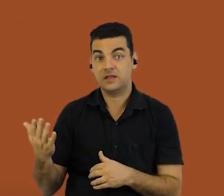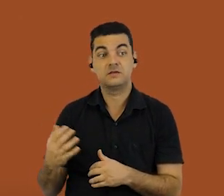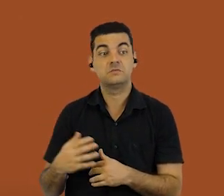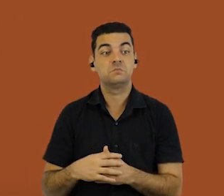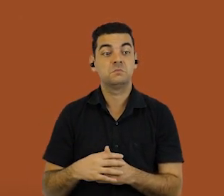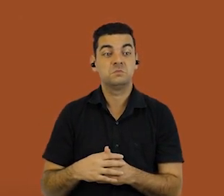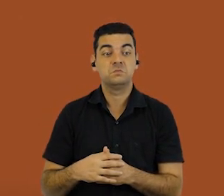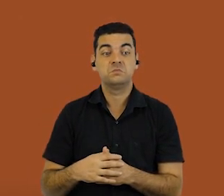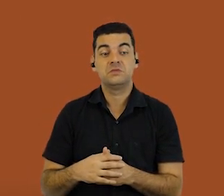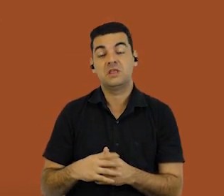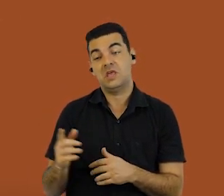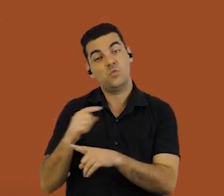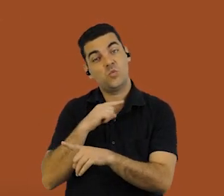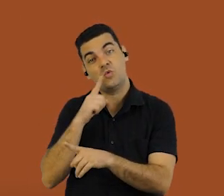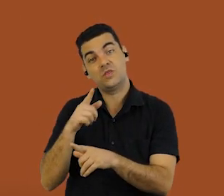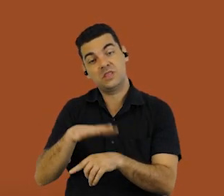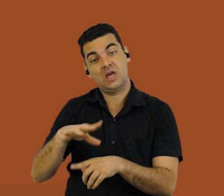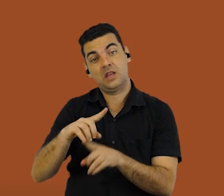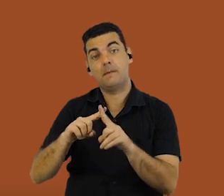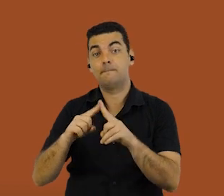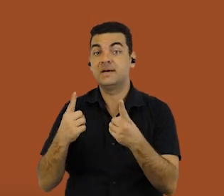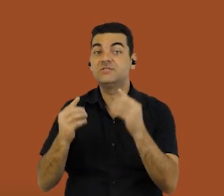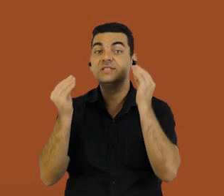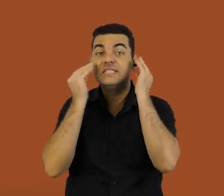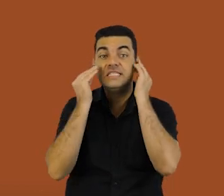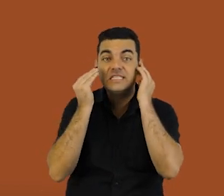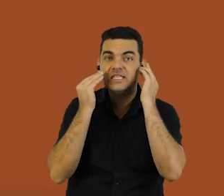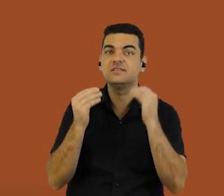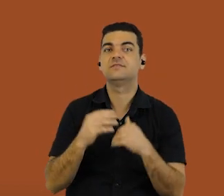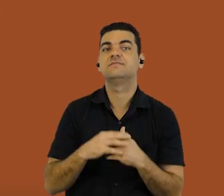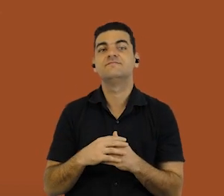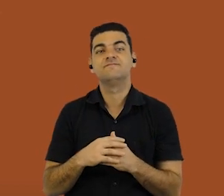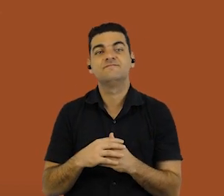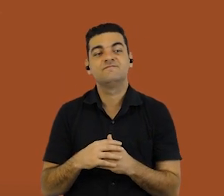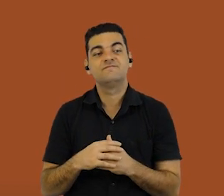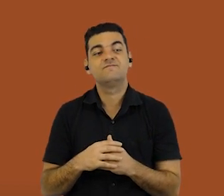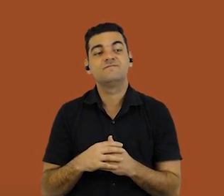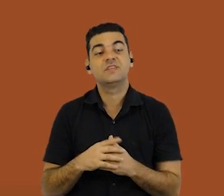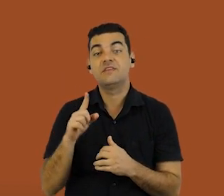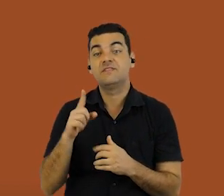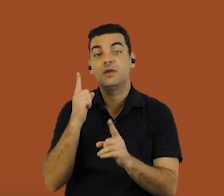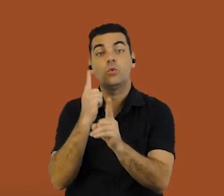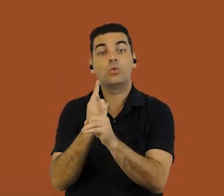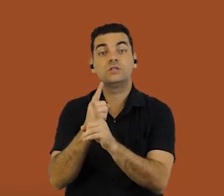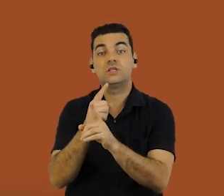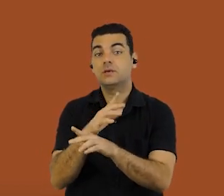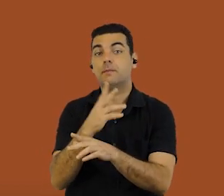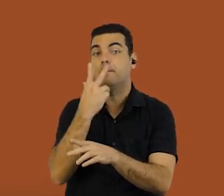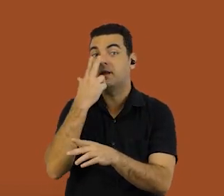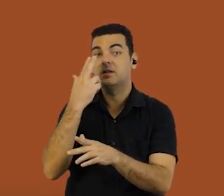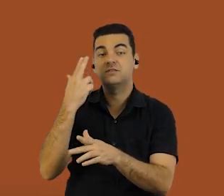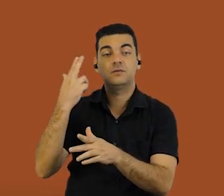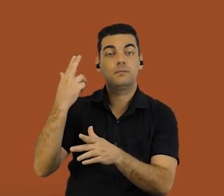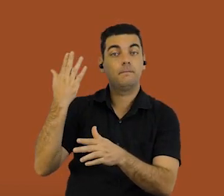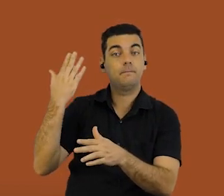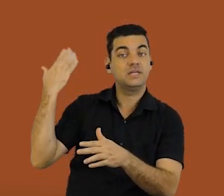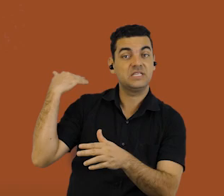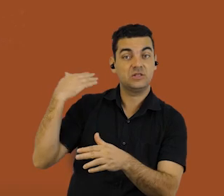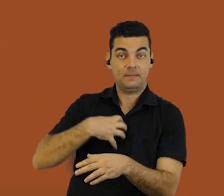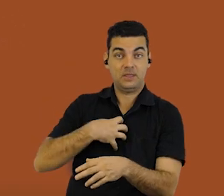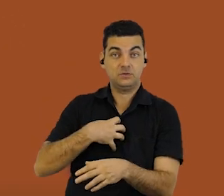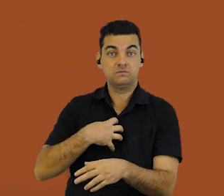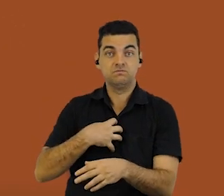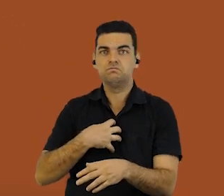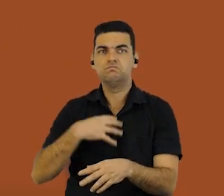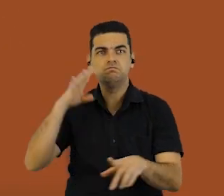aí, não decolou aí, mas eu tive a possibilidade de encontrar a minha ancestralidade